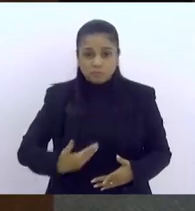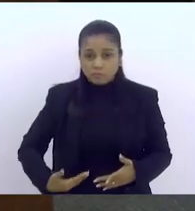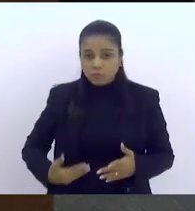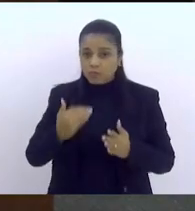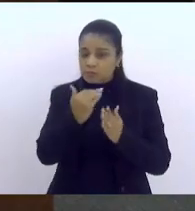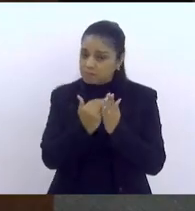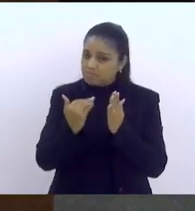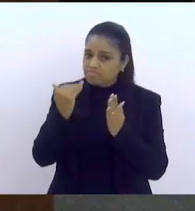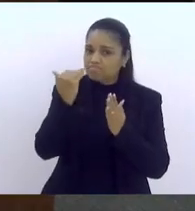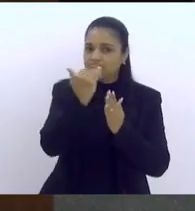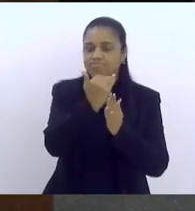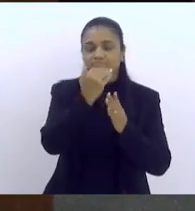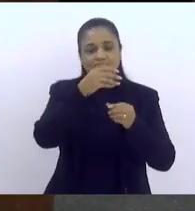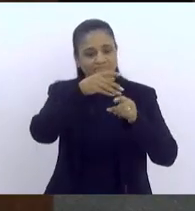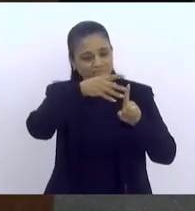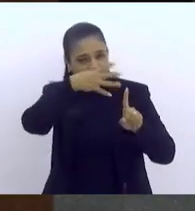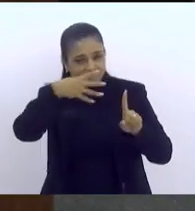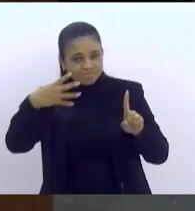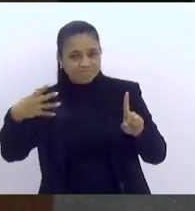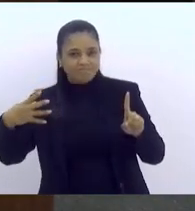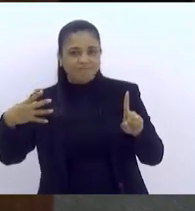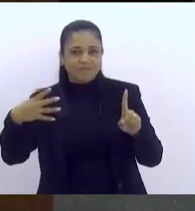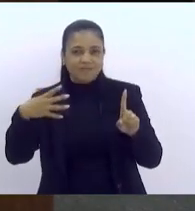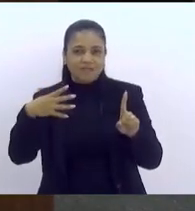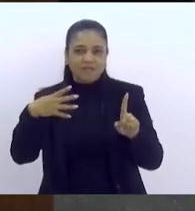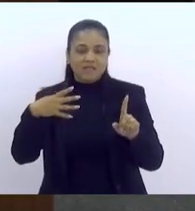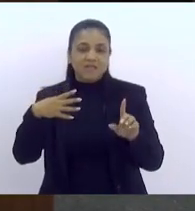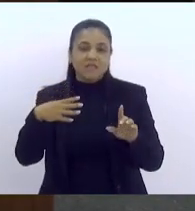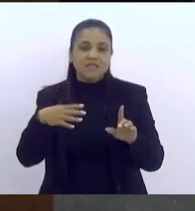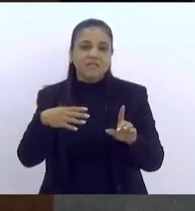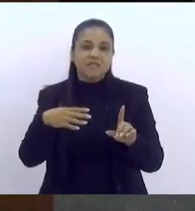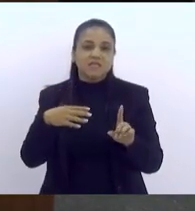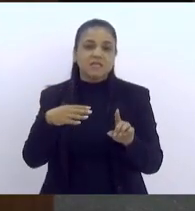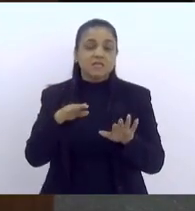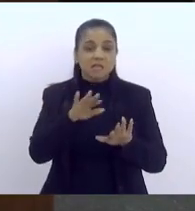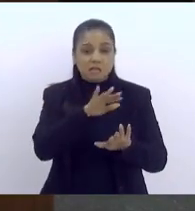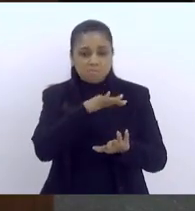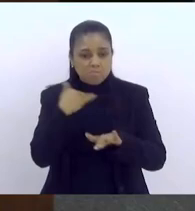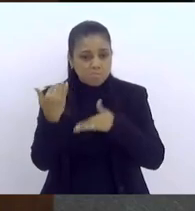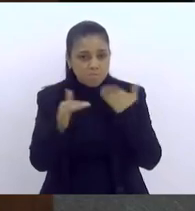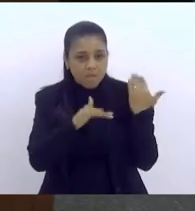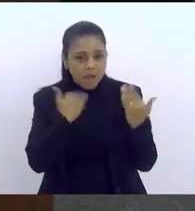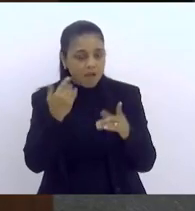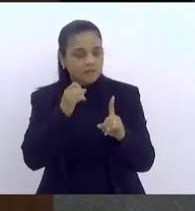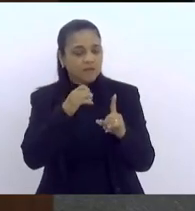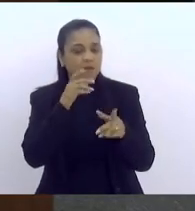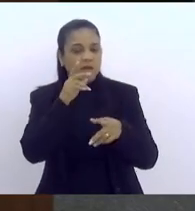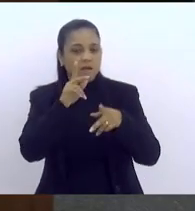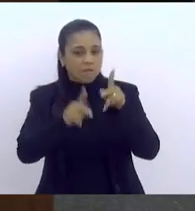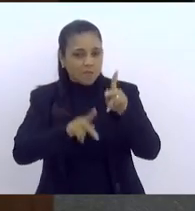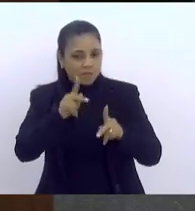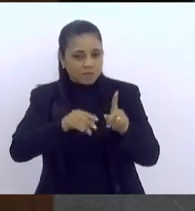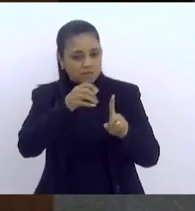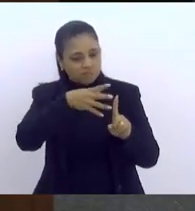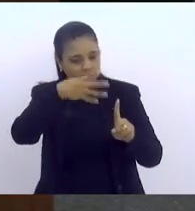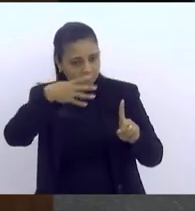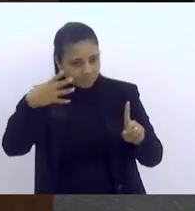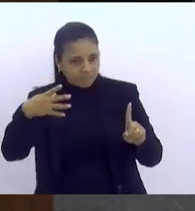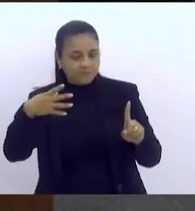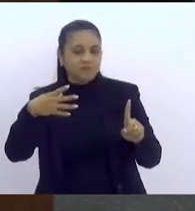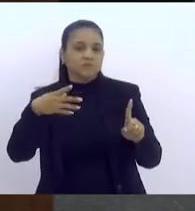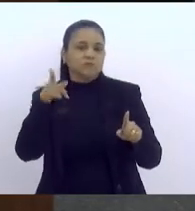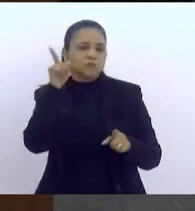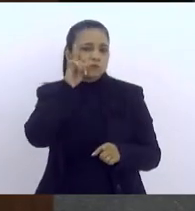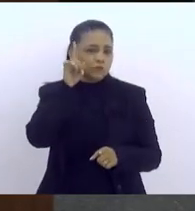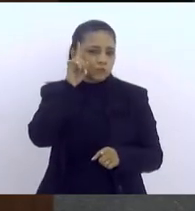superem a LGBTfobia, que mata a população LGBTQIA+, todos os dias no nosso país.